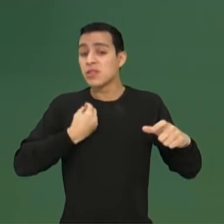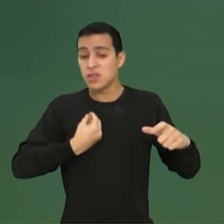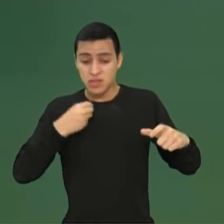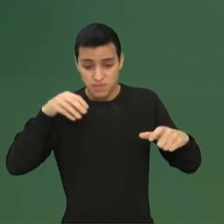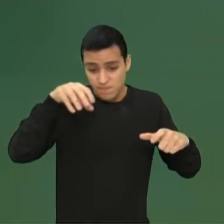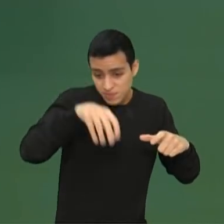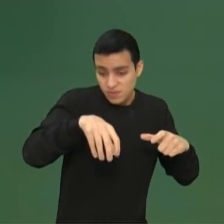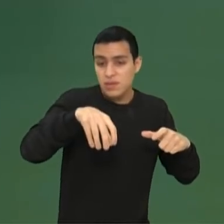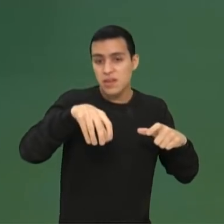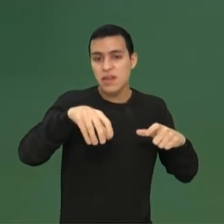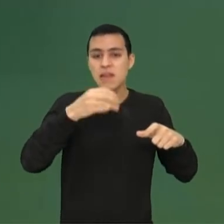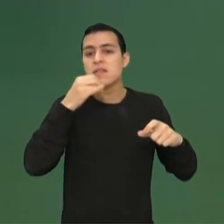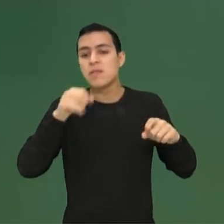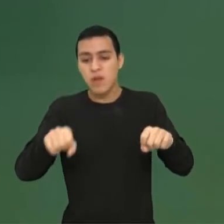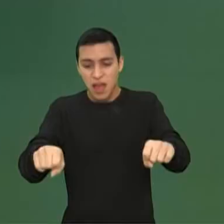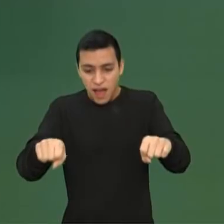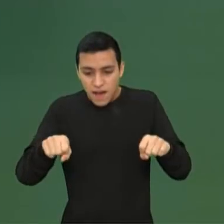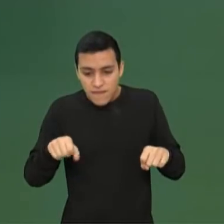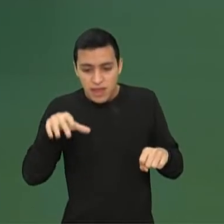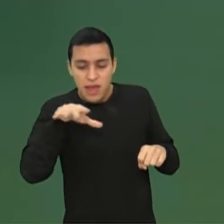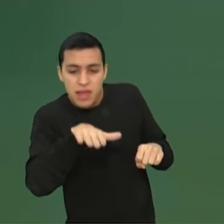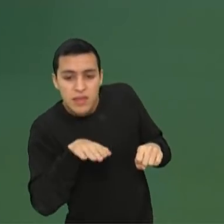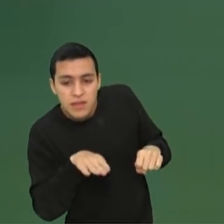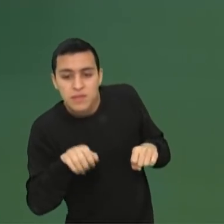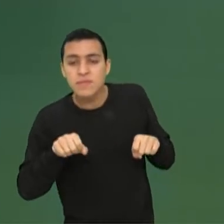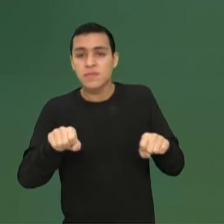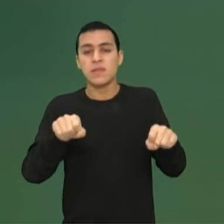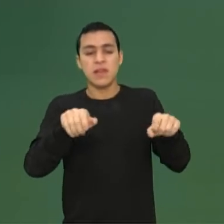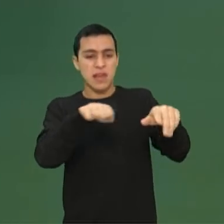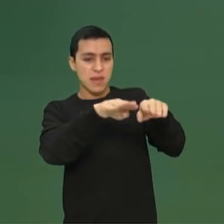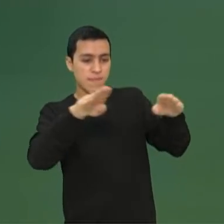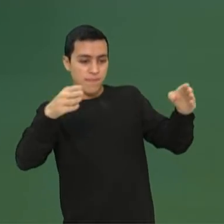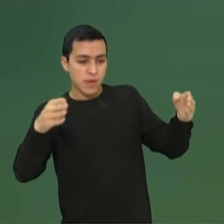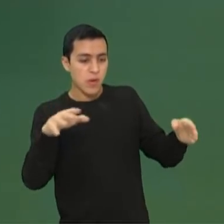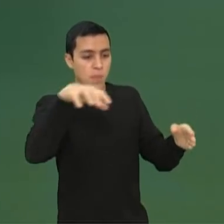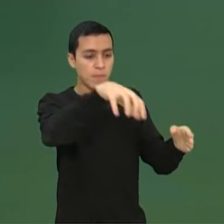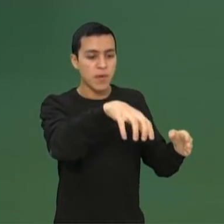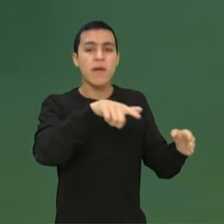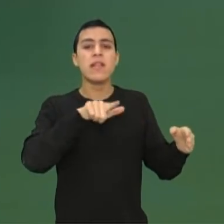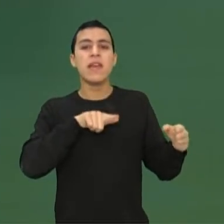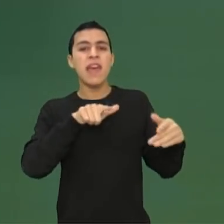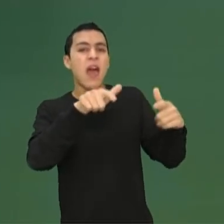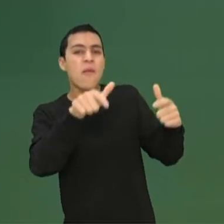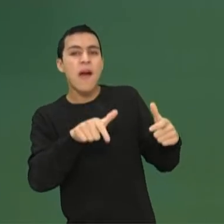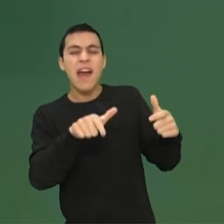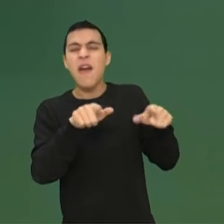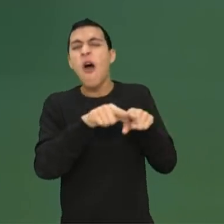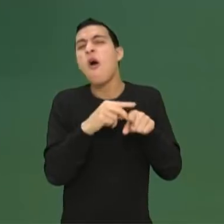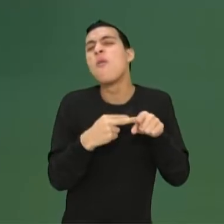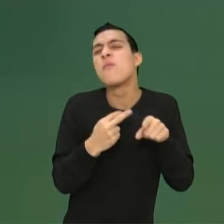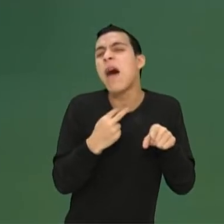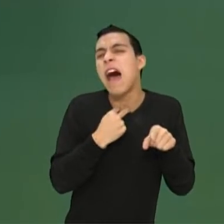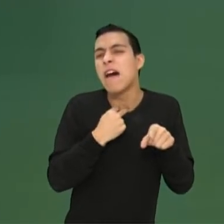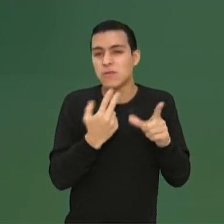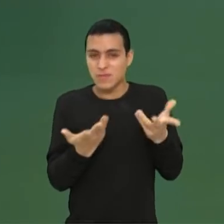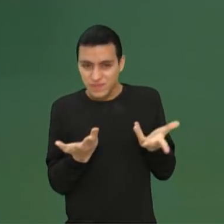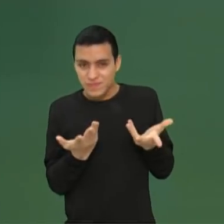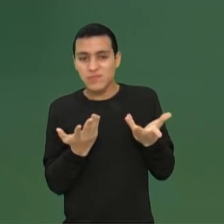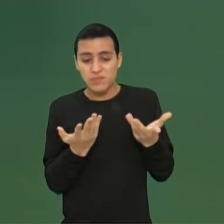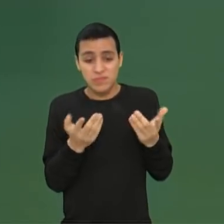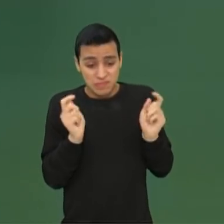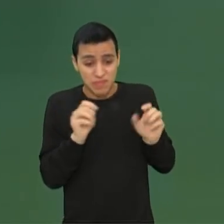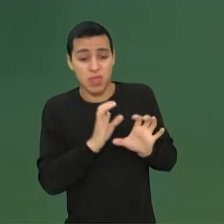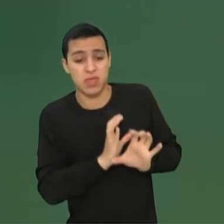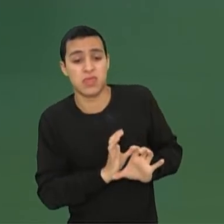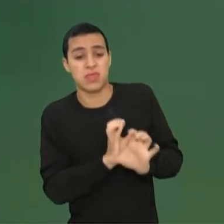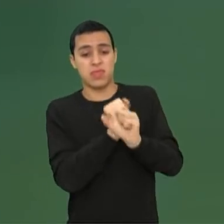um espaço numa gaveta, num armário, em cima da mesa, eles estão ocupando um espaço. Ou seja, eles podem ser